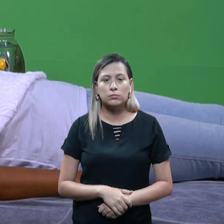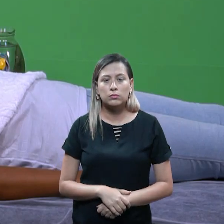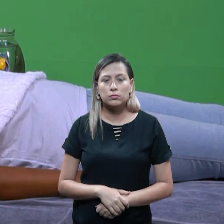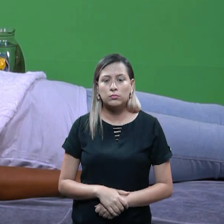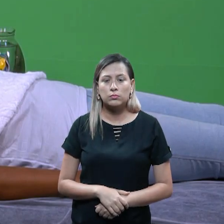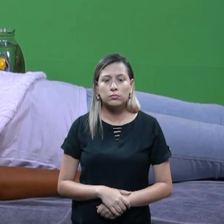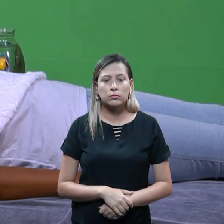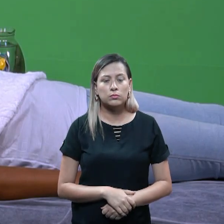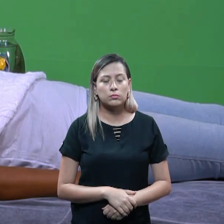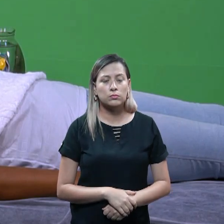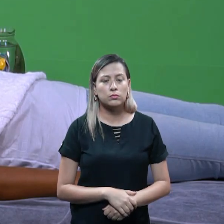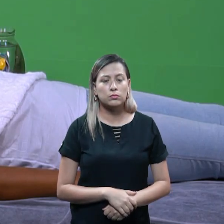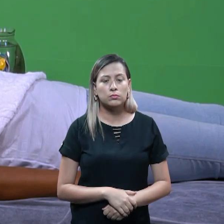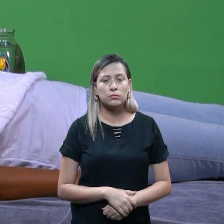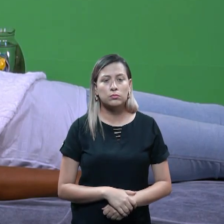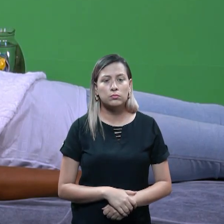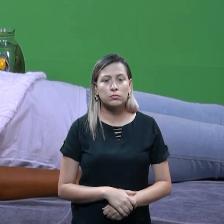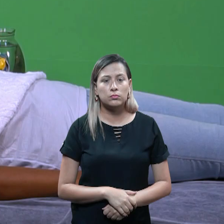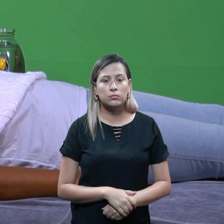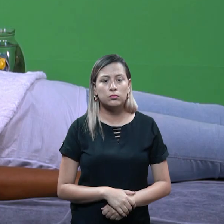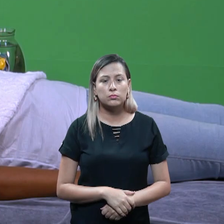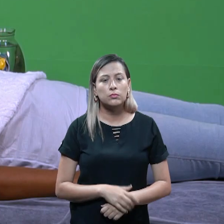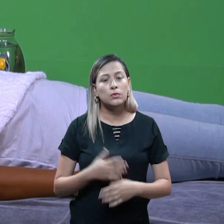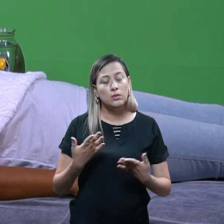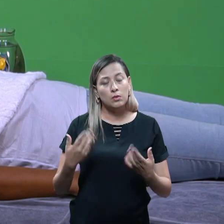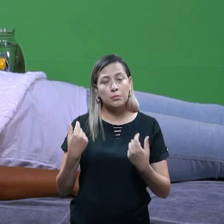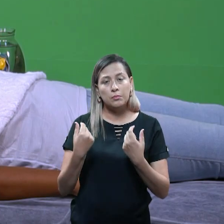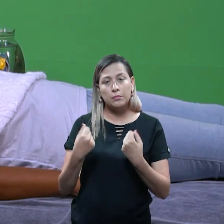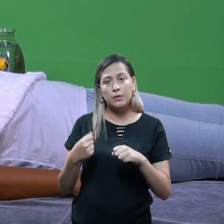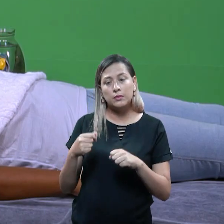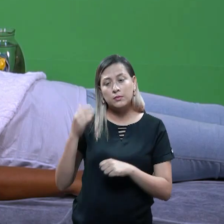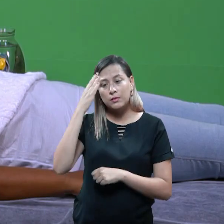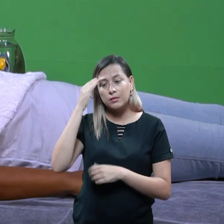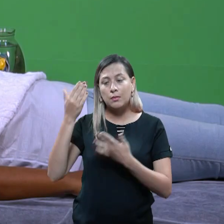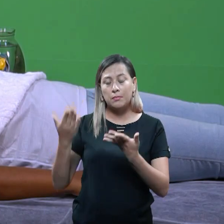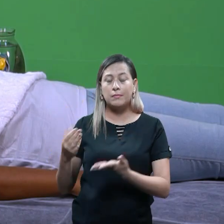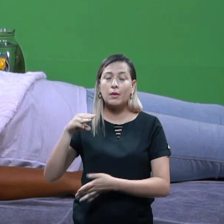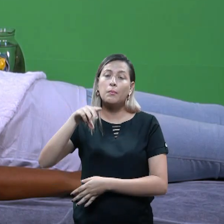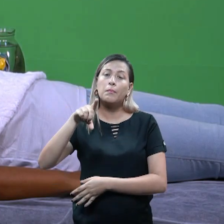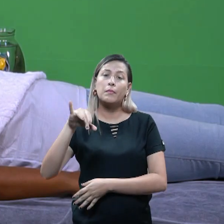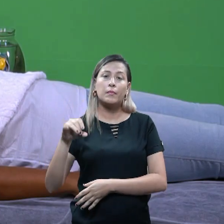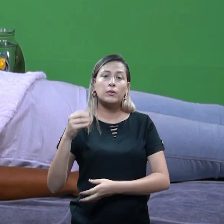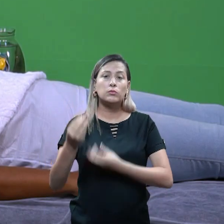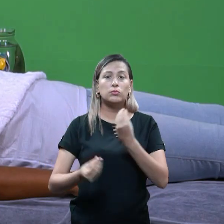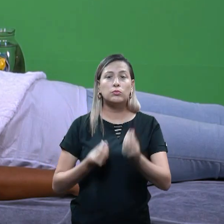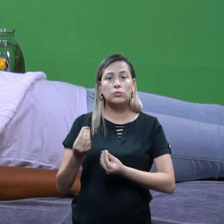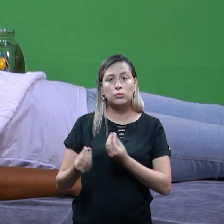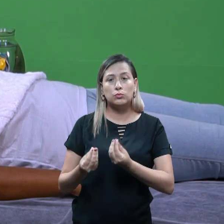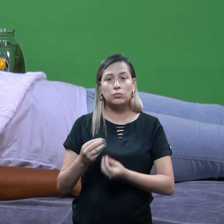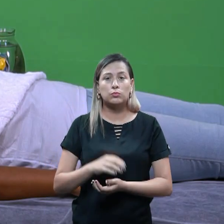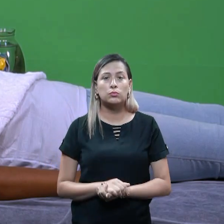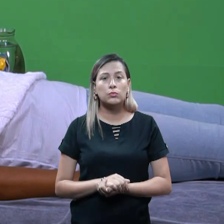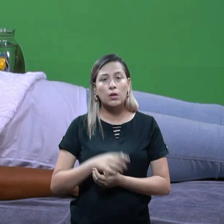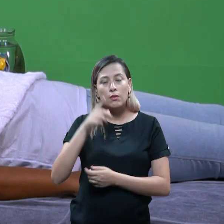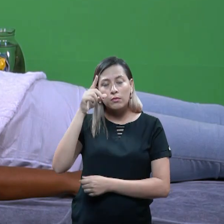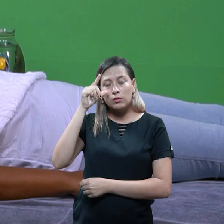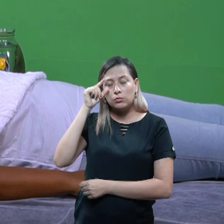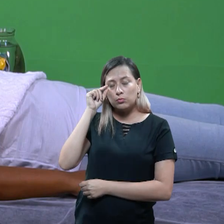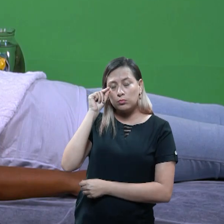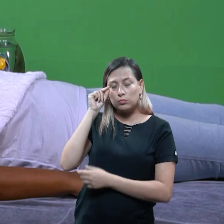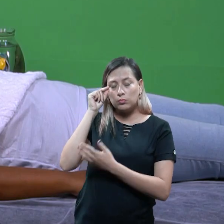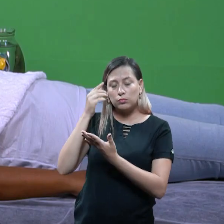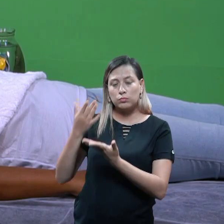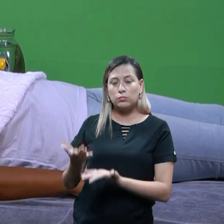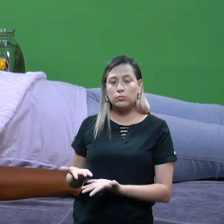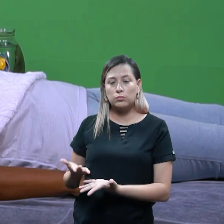o ponto central, o ponto médio do rosto dela, certo? Então, fecho o olho, eu vou e coloco aqui,